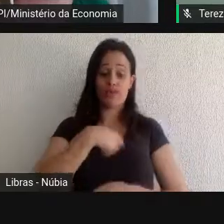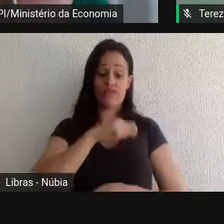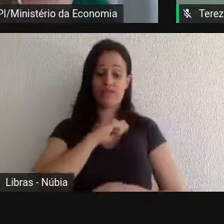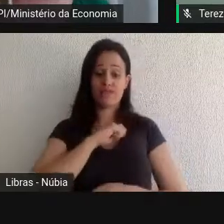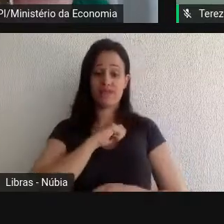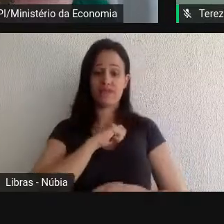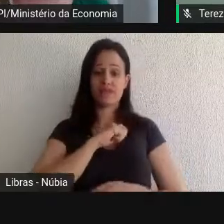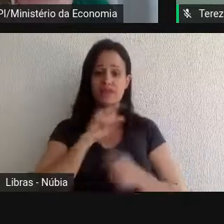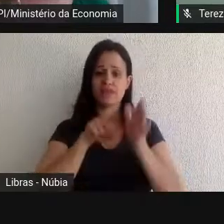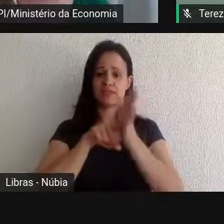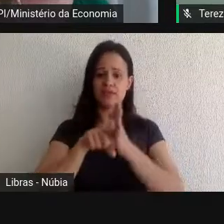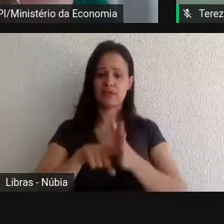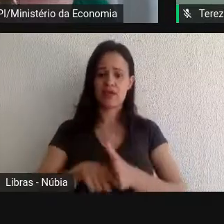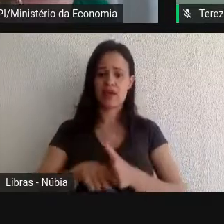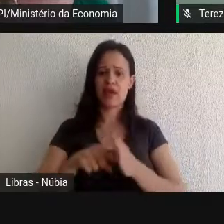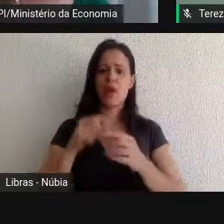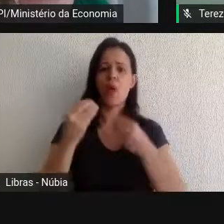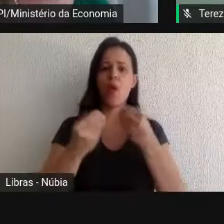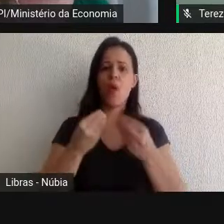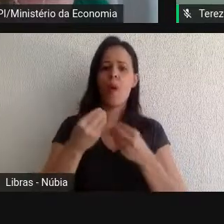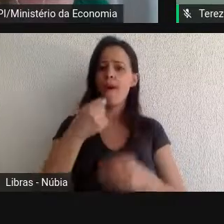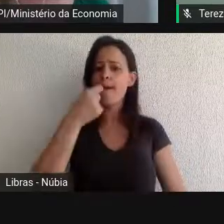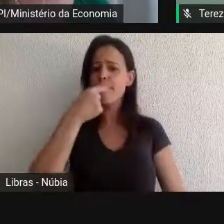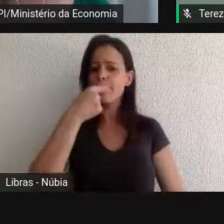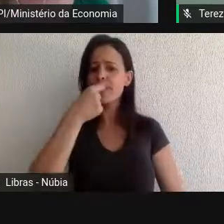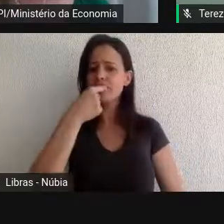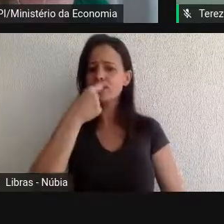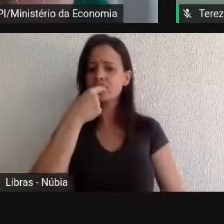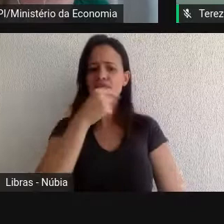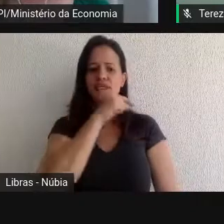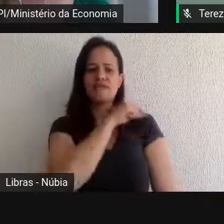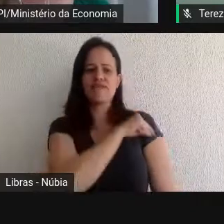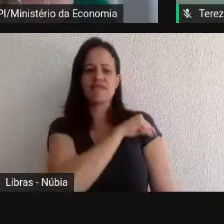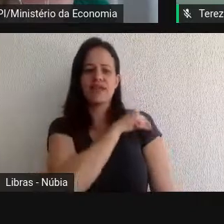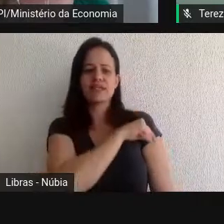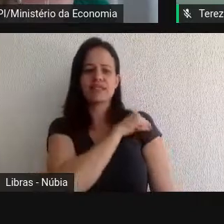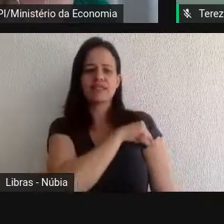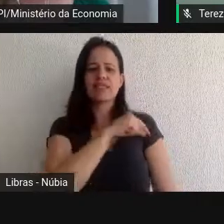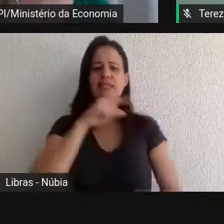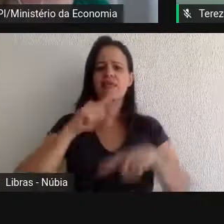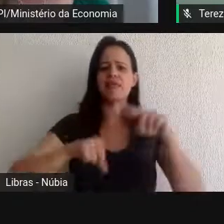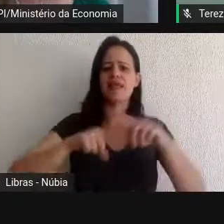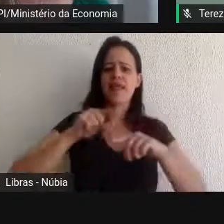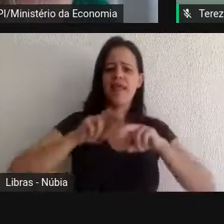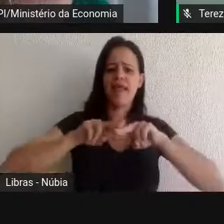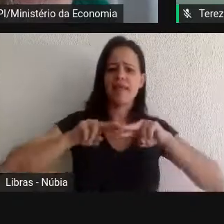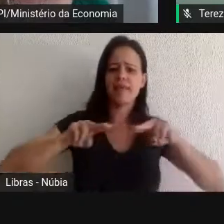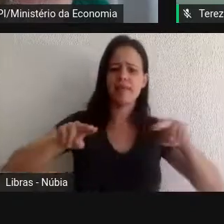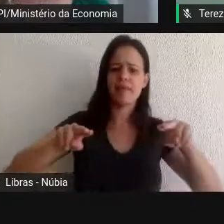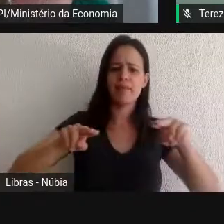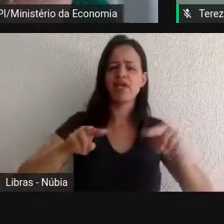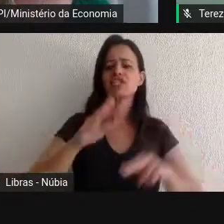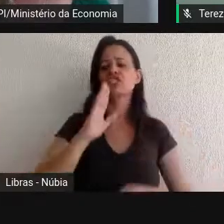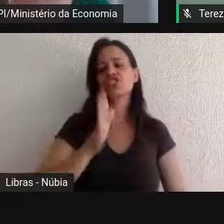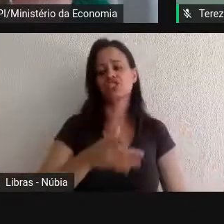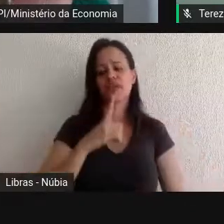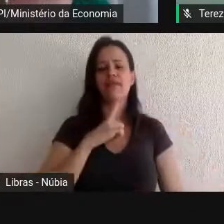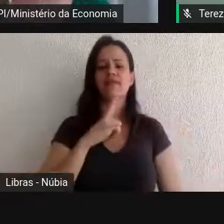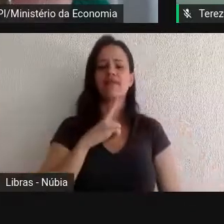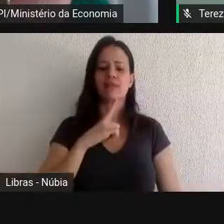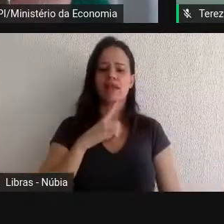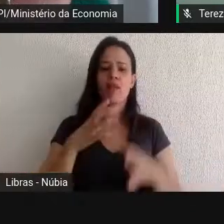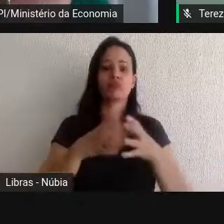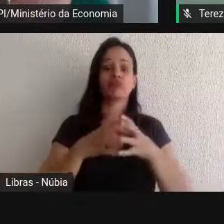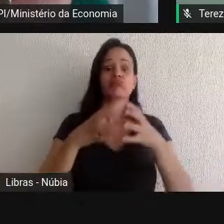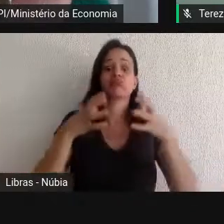e fiscalização de aquisição de produtos, né, medicamentos, vacinas, equipamentos, já há